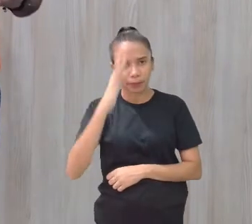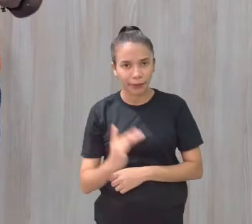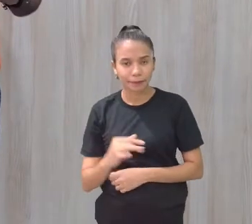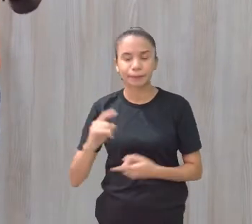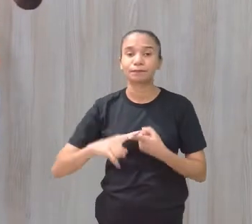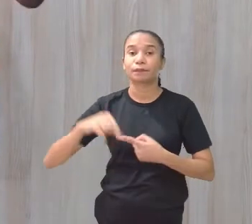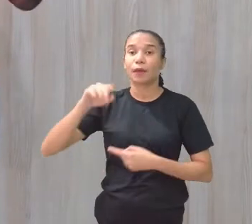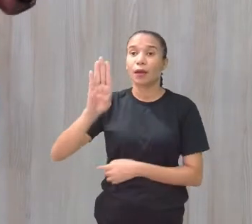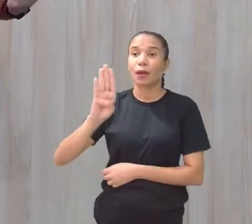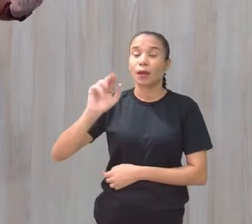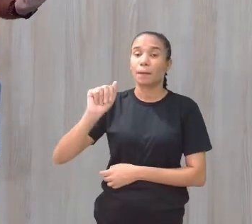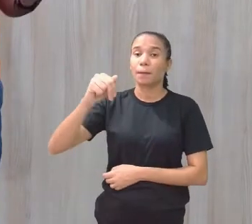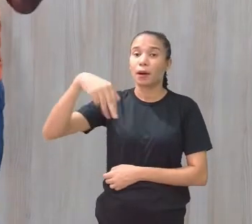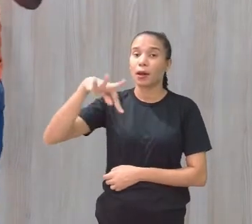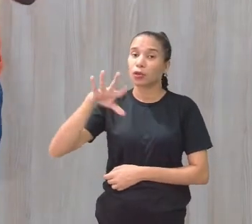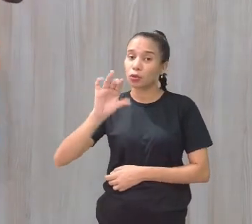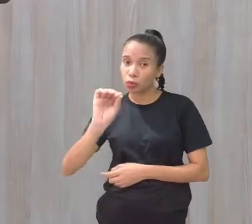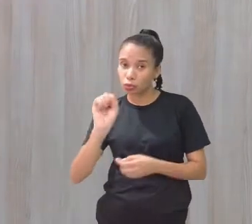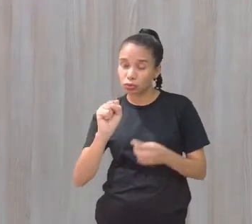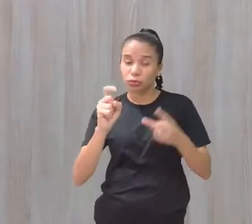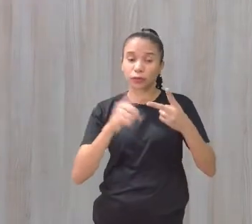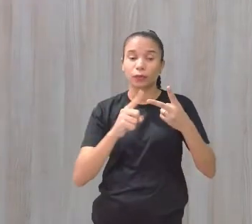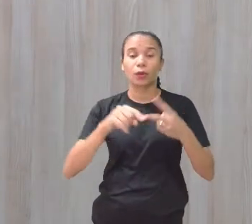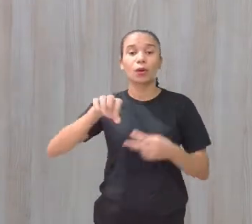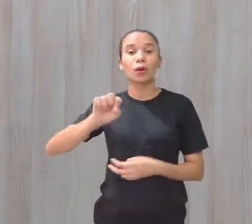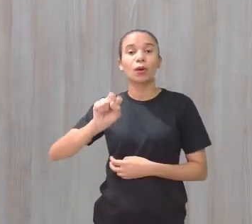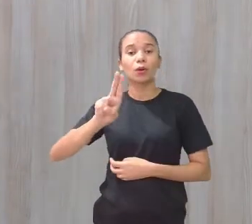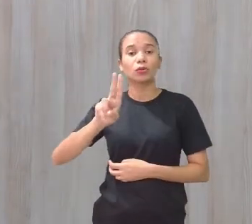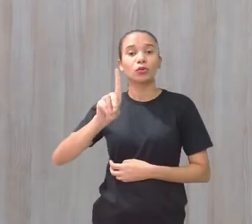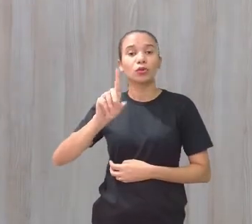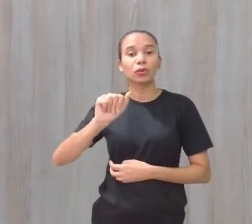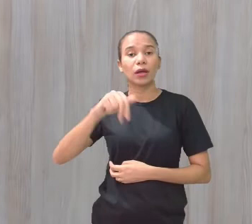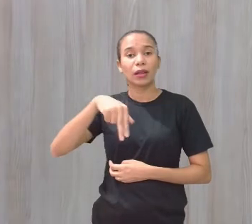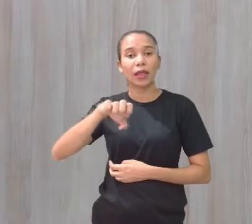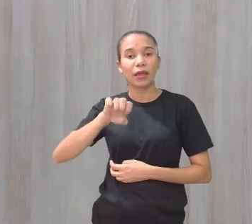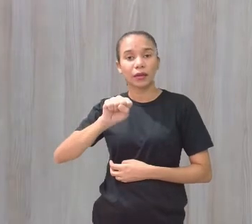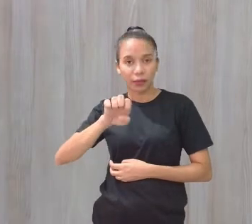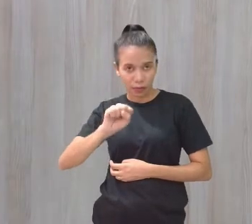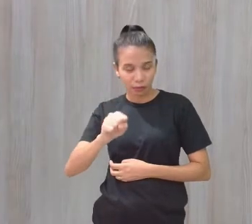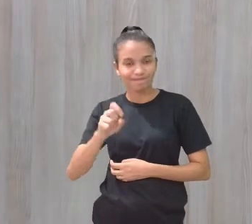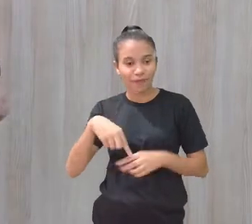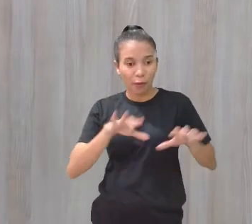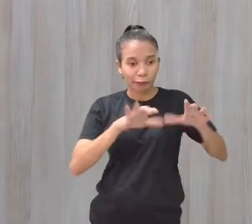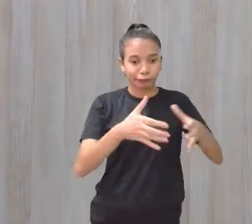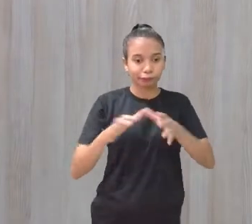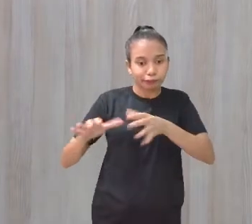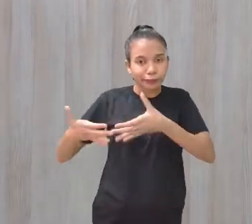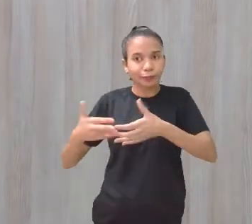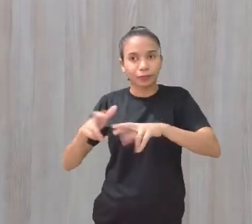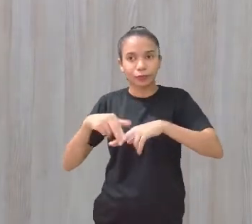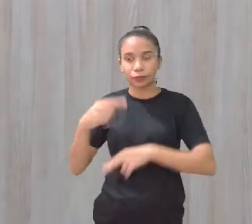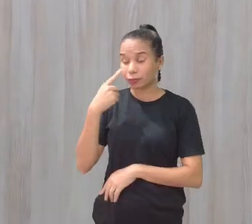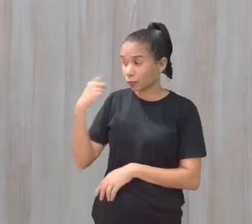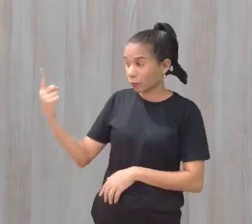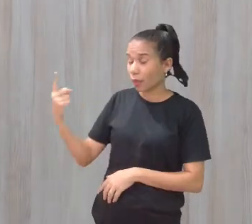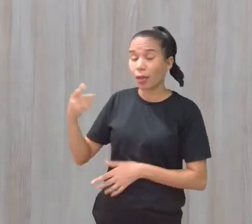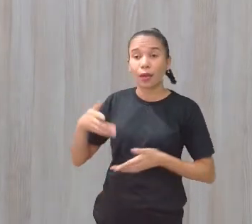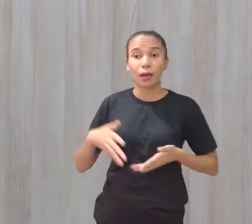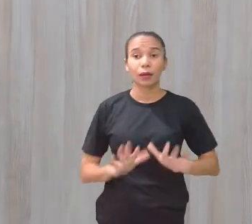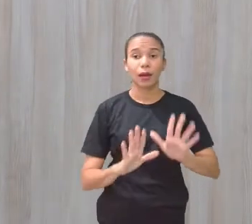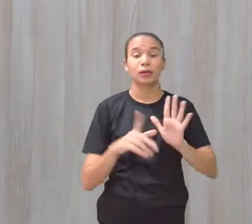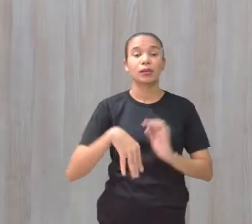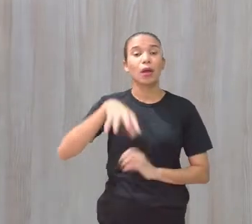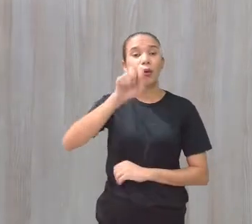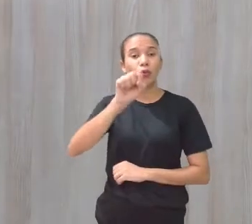Bantus e sudaneses, né, os dois maiores grupos aí. Então, vejam, Os bantus eles eram originários do sul,